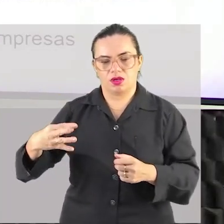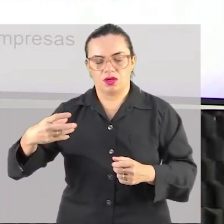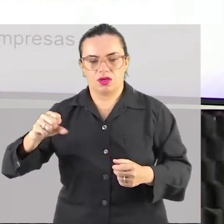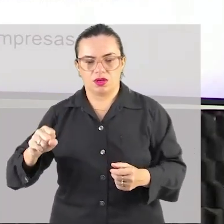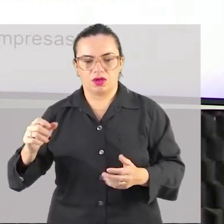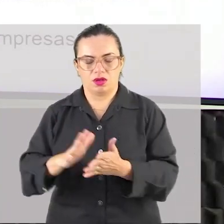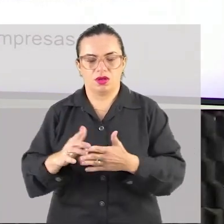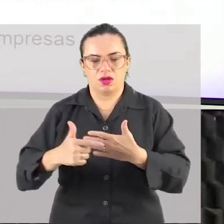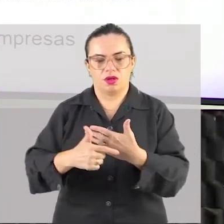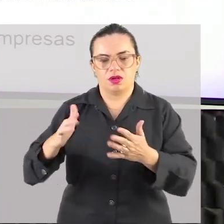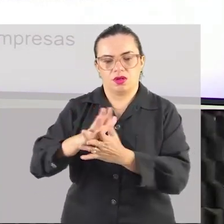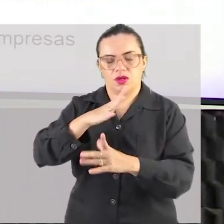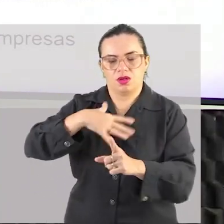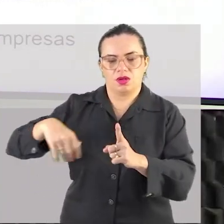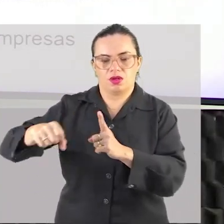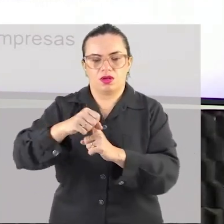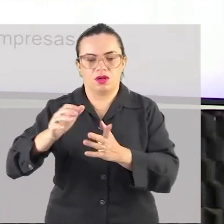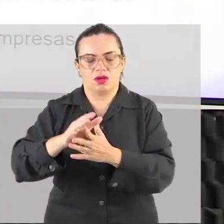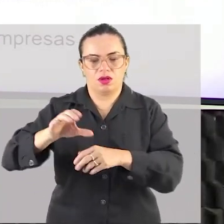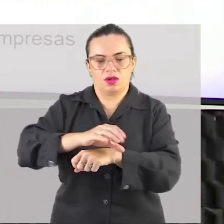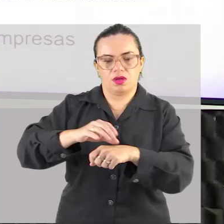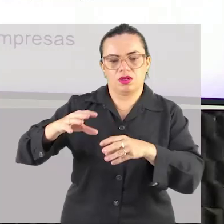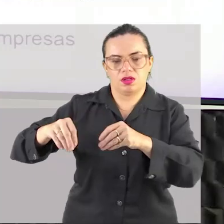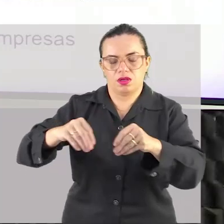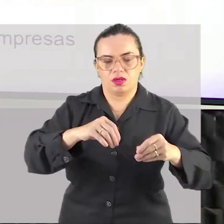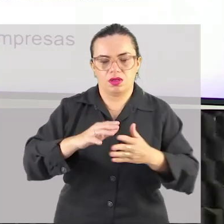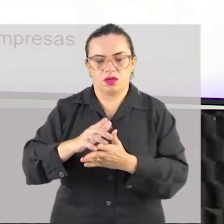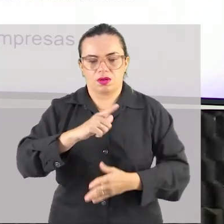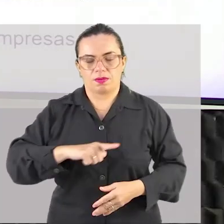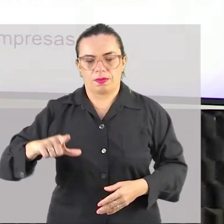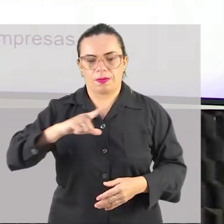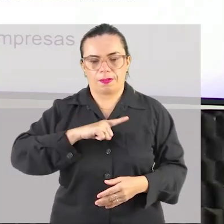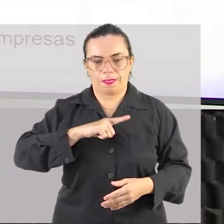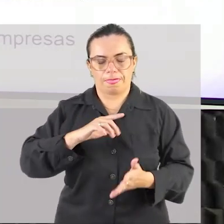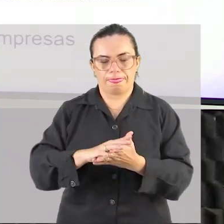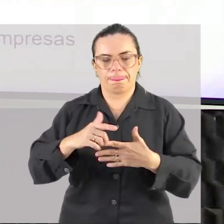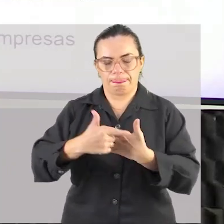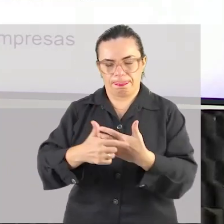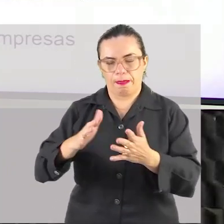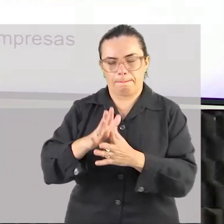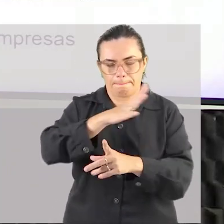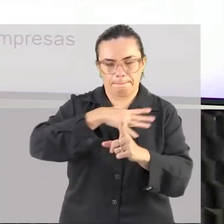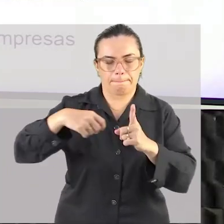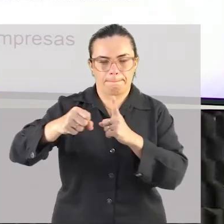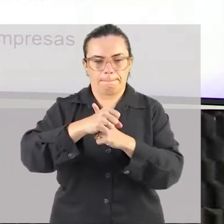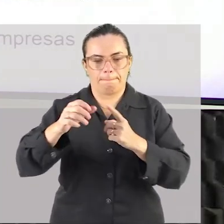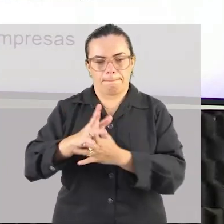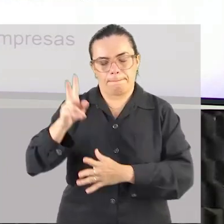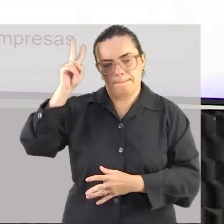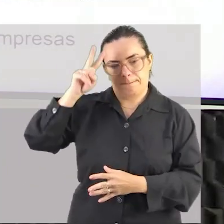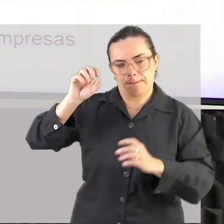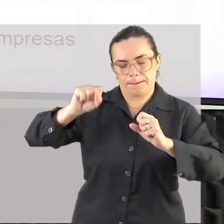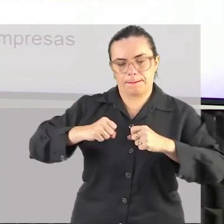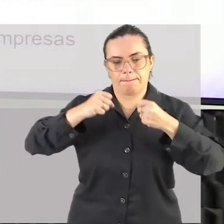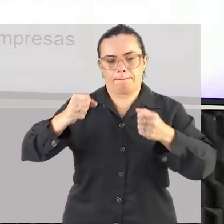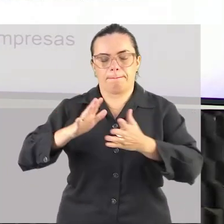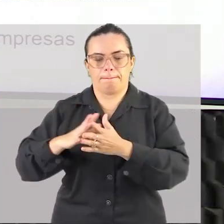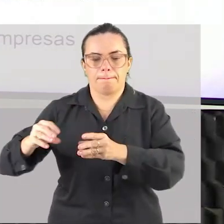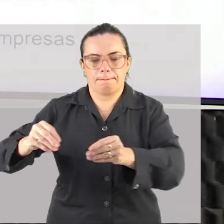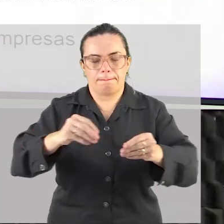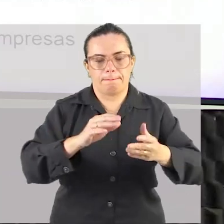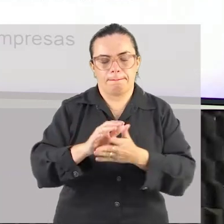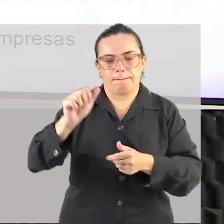utilizados cumprindo o papel constitucional que a terra tem. Lembra a função social? Lembra que o que ele mais destaca é o poder da terra